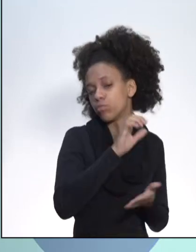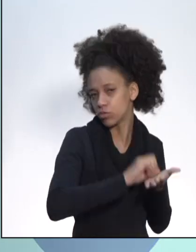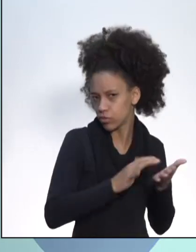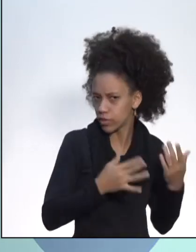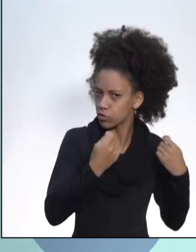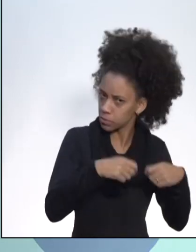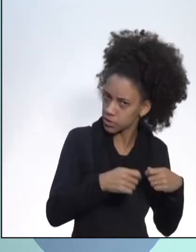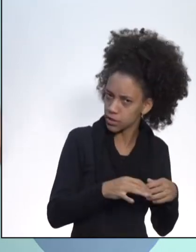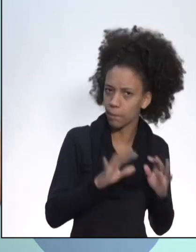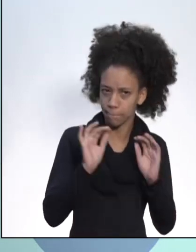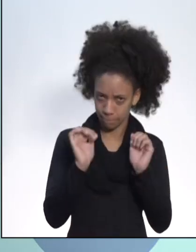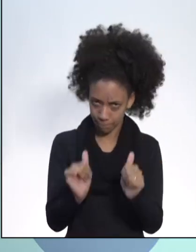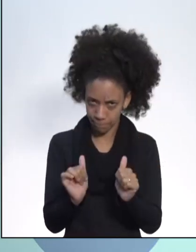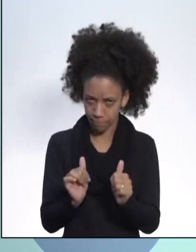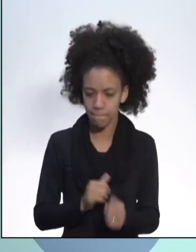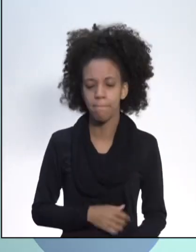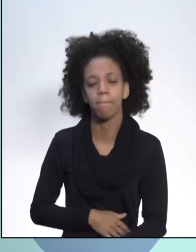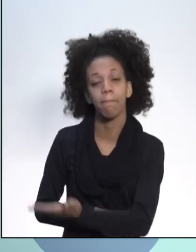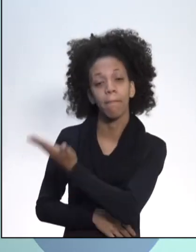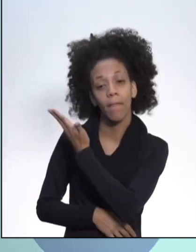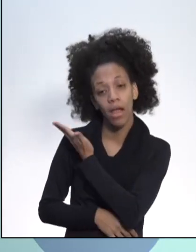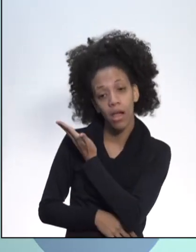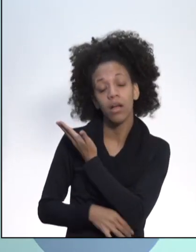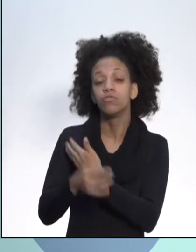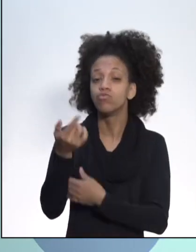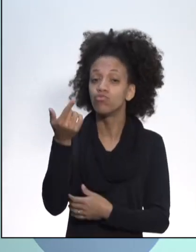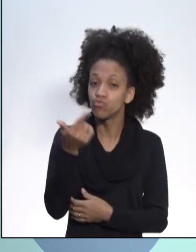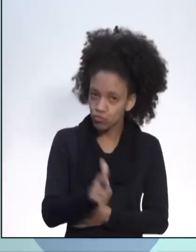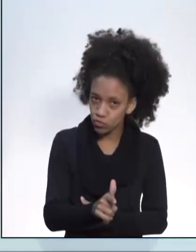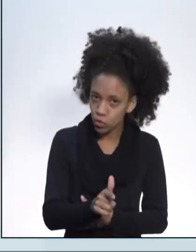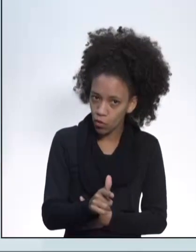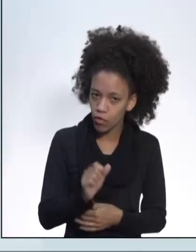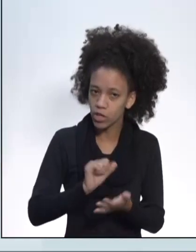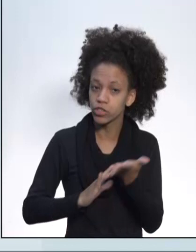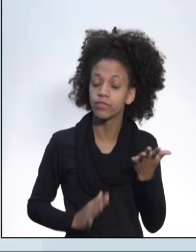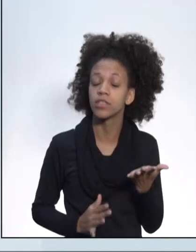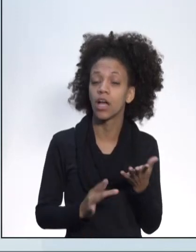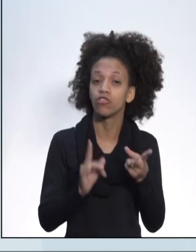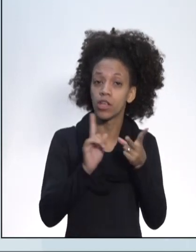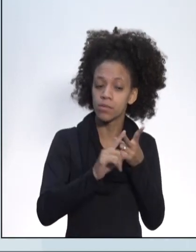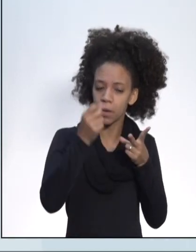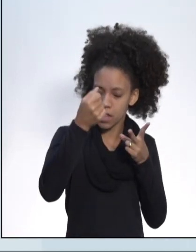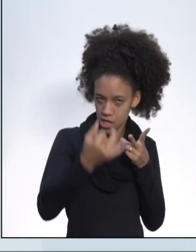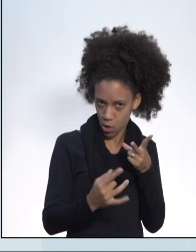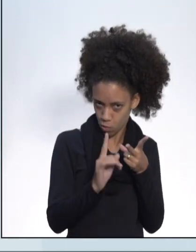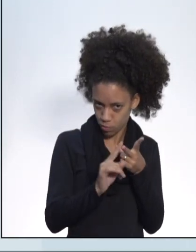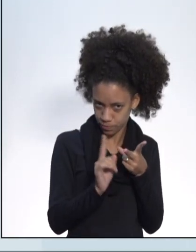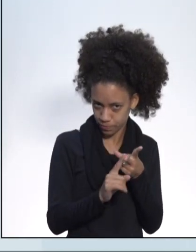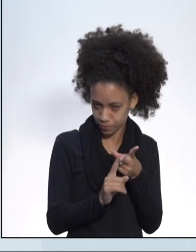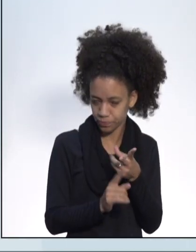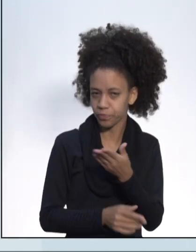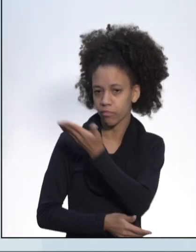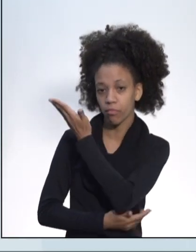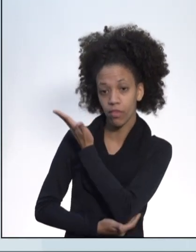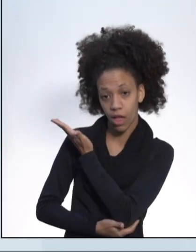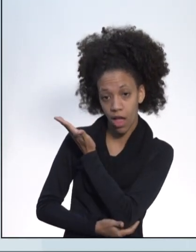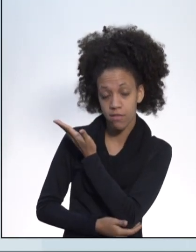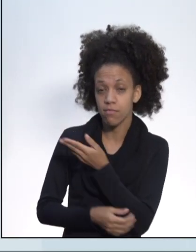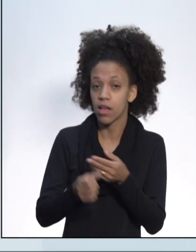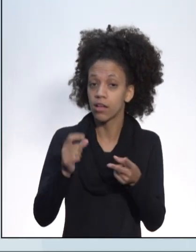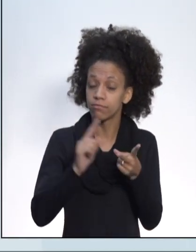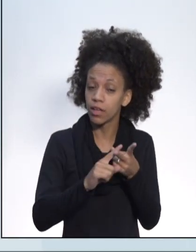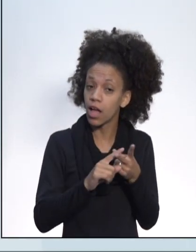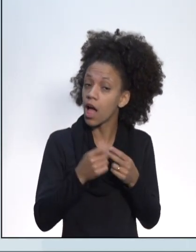certo? Eu vou pedir para deixar na tela novamente a atividade, só para explicar a segunda. Essa segunda vocês não precisam